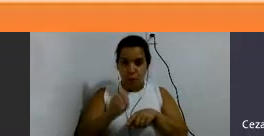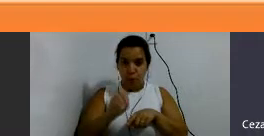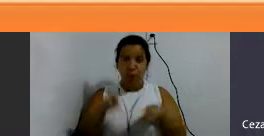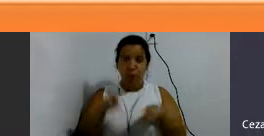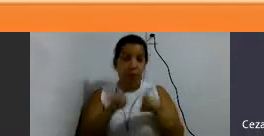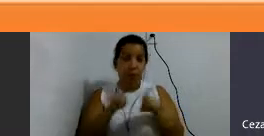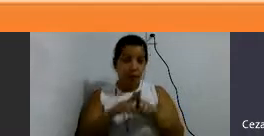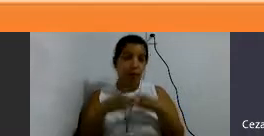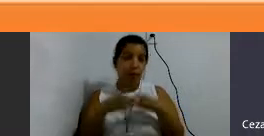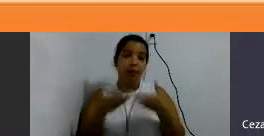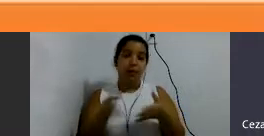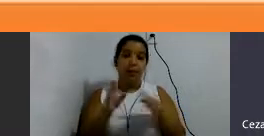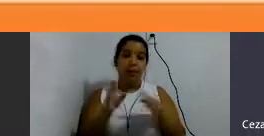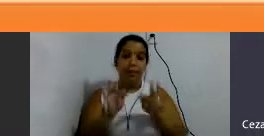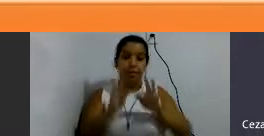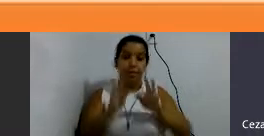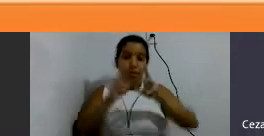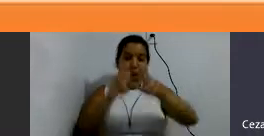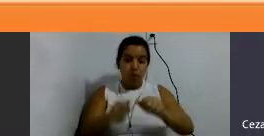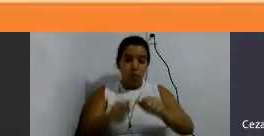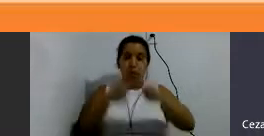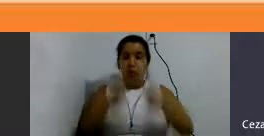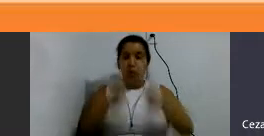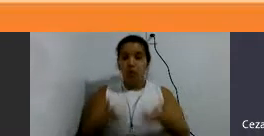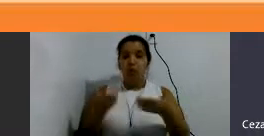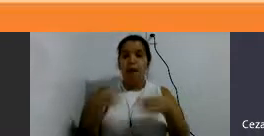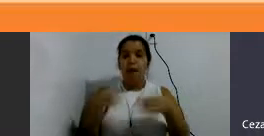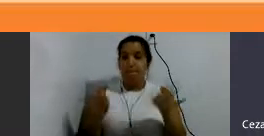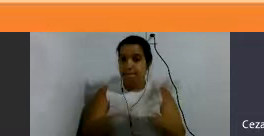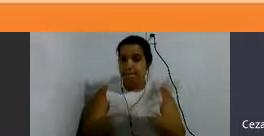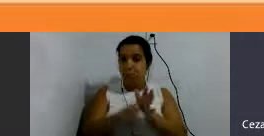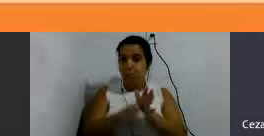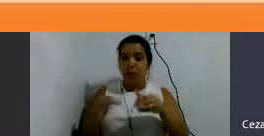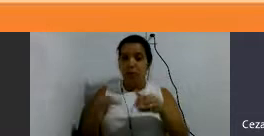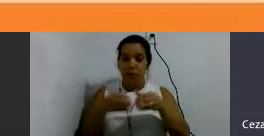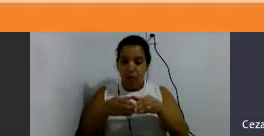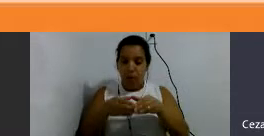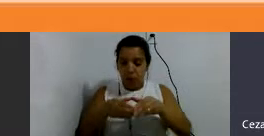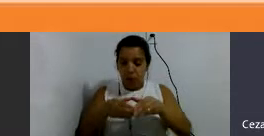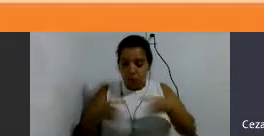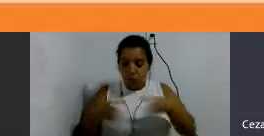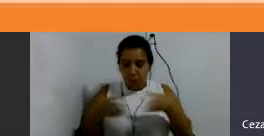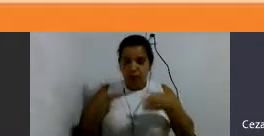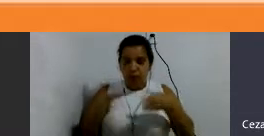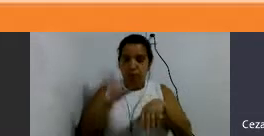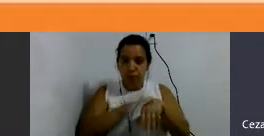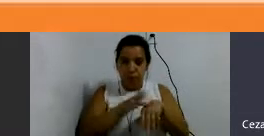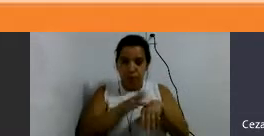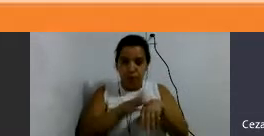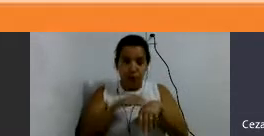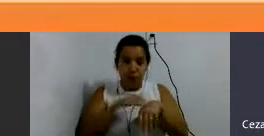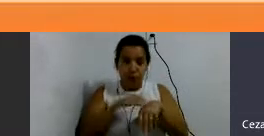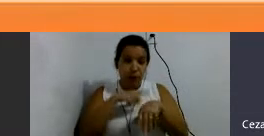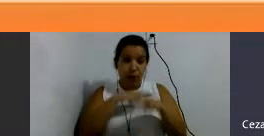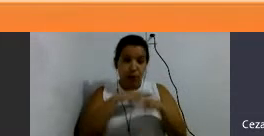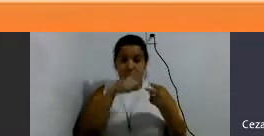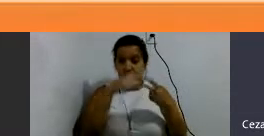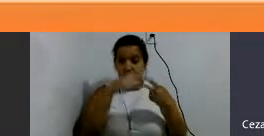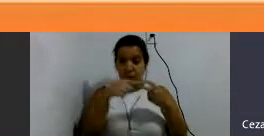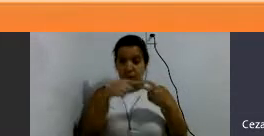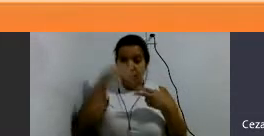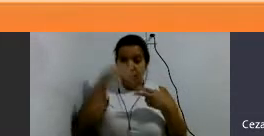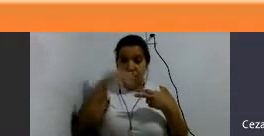vai colocar num meio de cultura apropriado para o crescimento da leishmania. Então, aqui a gente tem dois meios, NNN